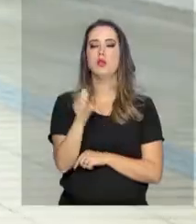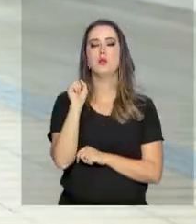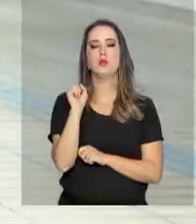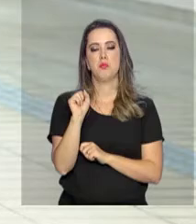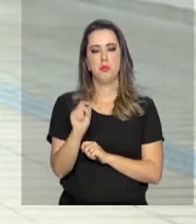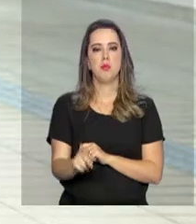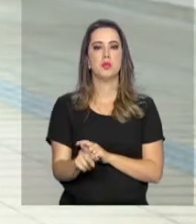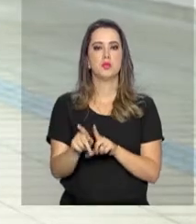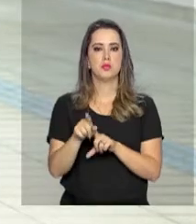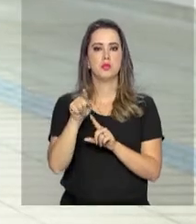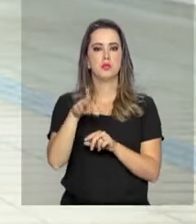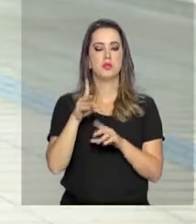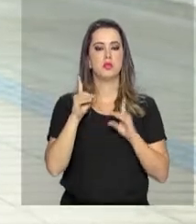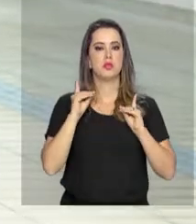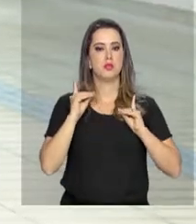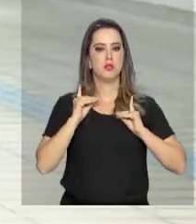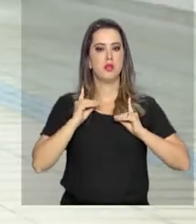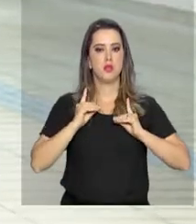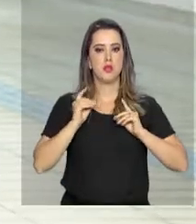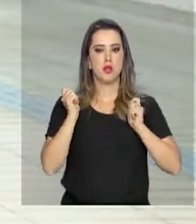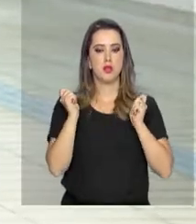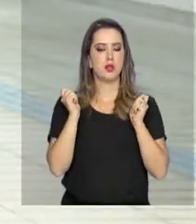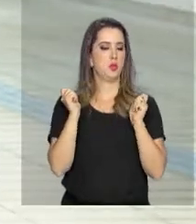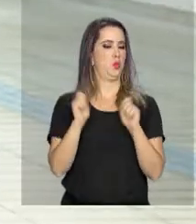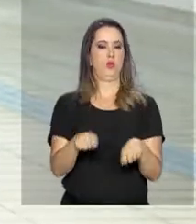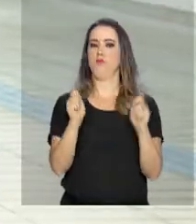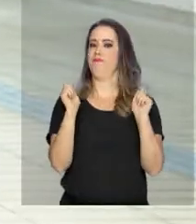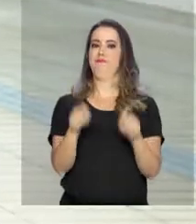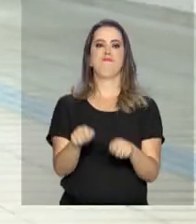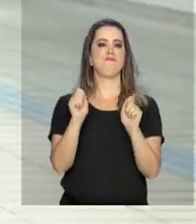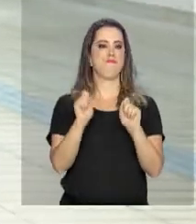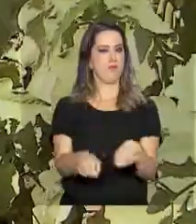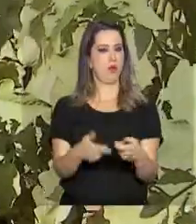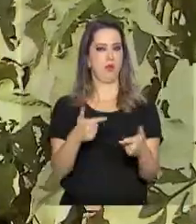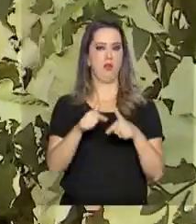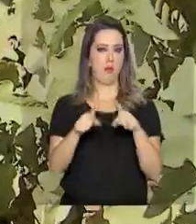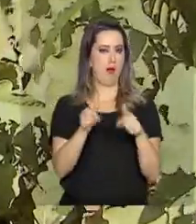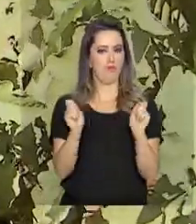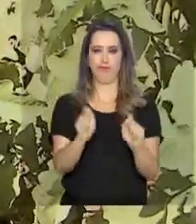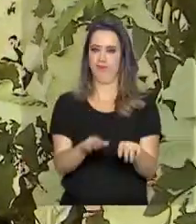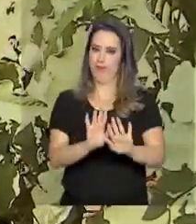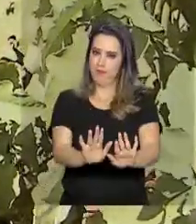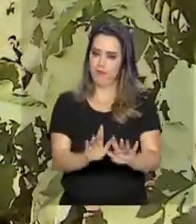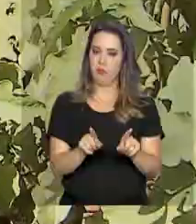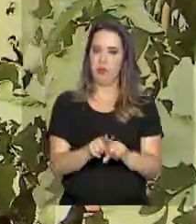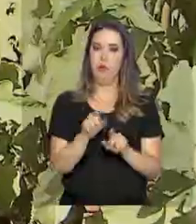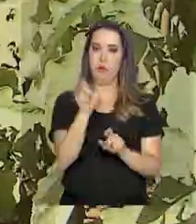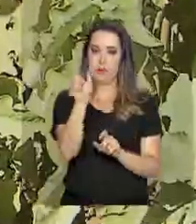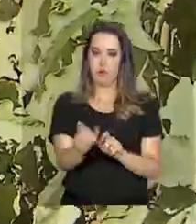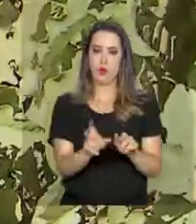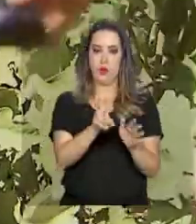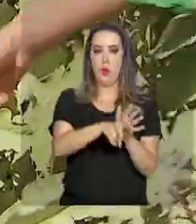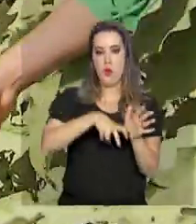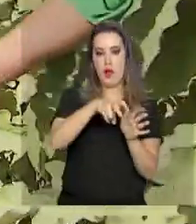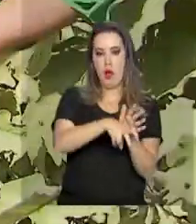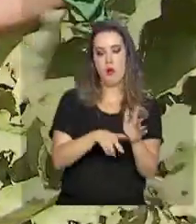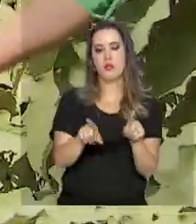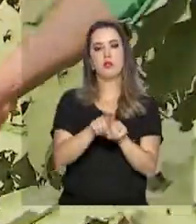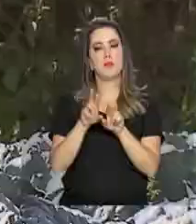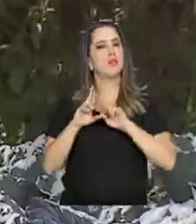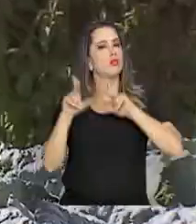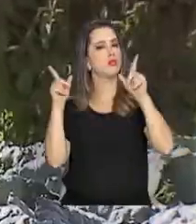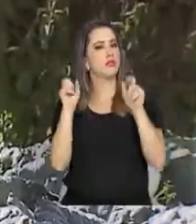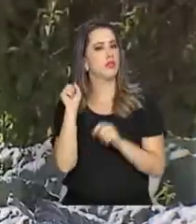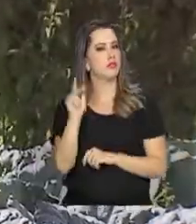paga a quem perdeu completamente a capacidade de trabalhar os trabalhadores do campo também tem tratamento diferenciado